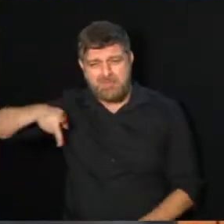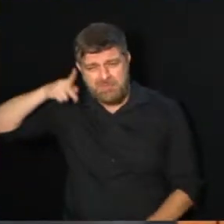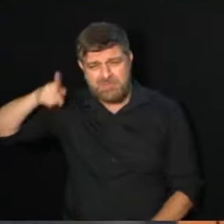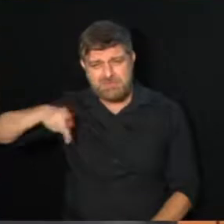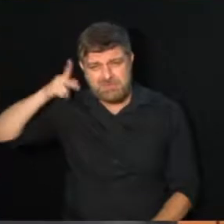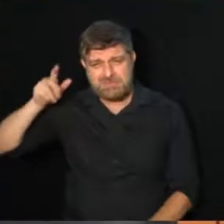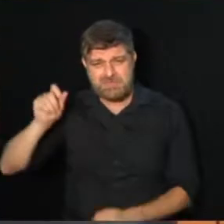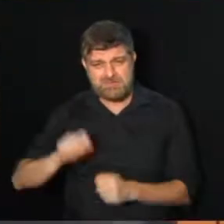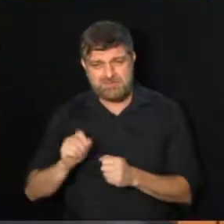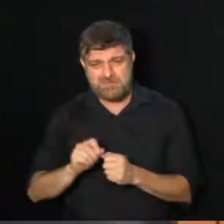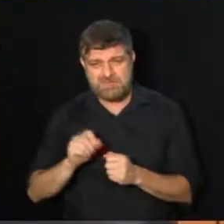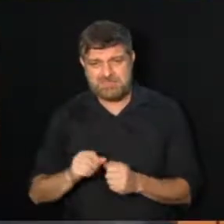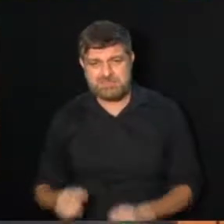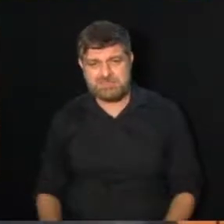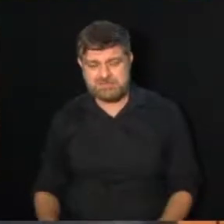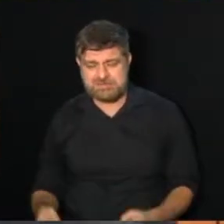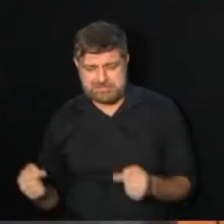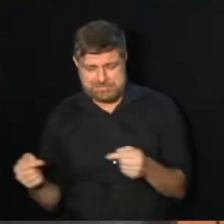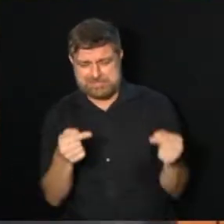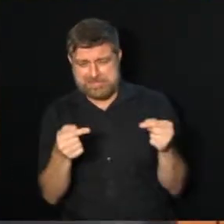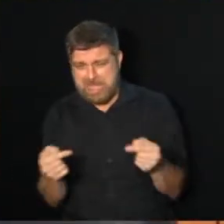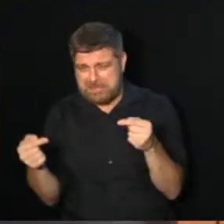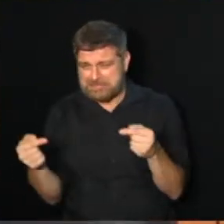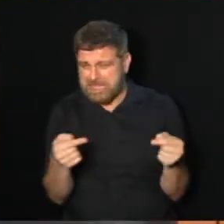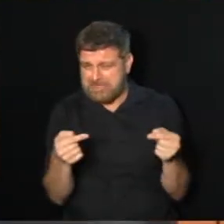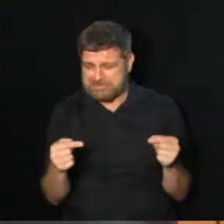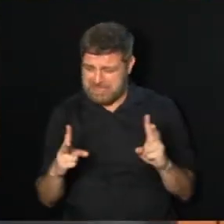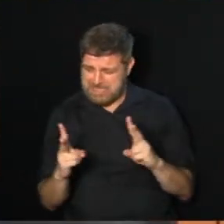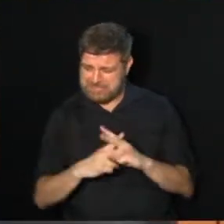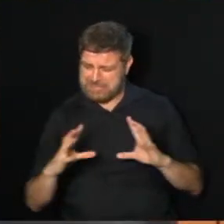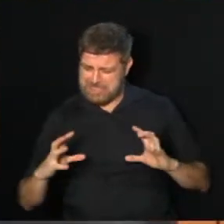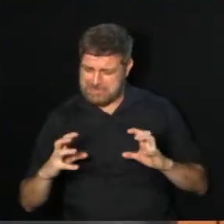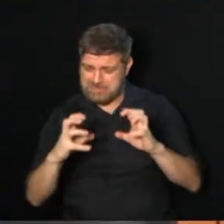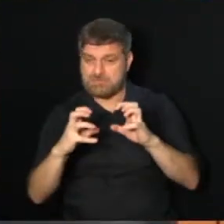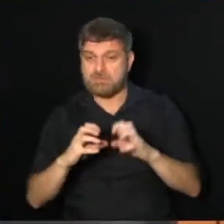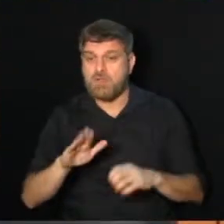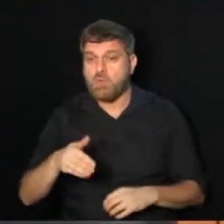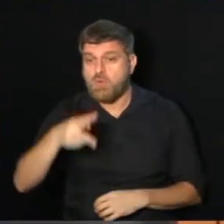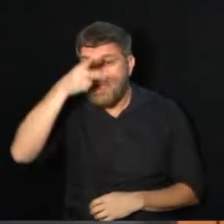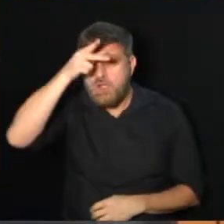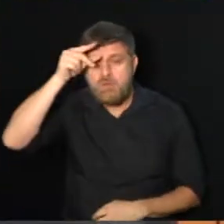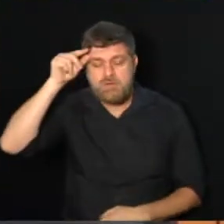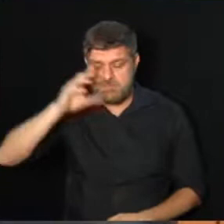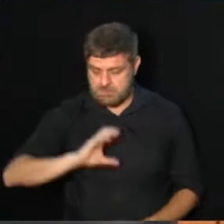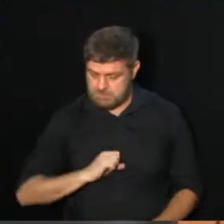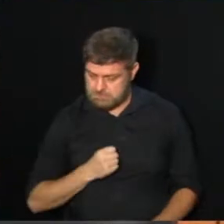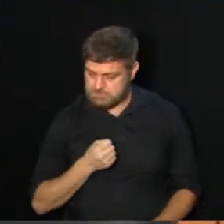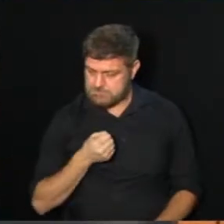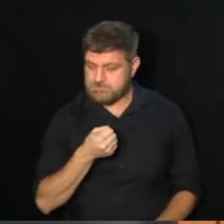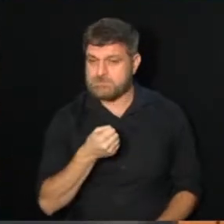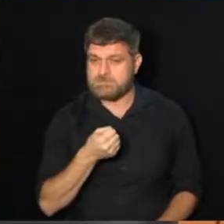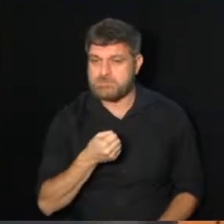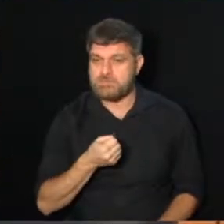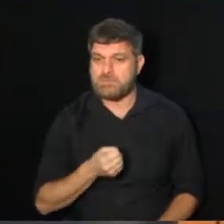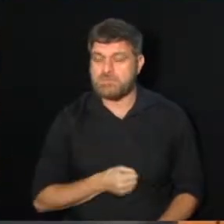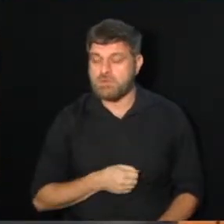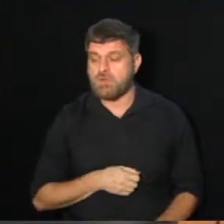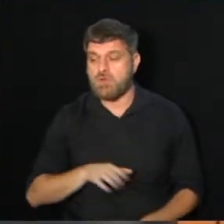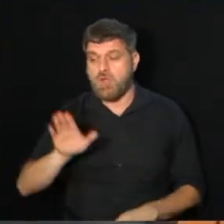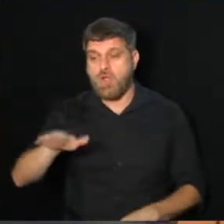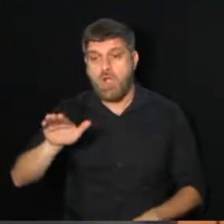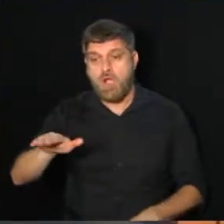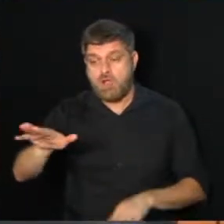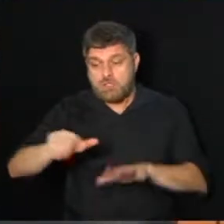tanto a dialética um contra o outro, que quando um prefeito tem a coragem de chamar uma cidade a